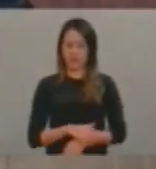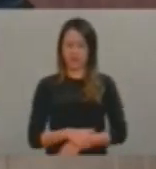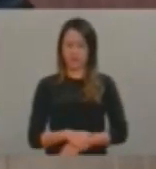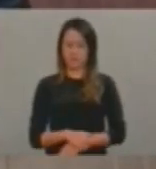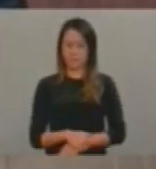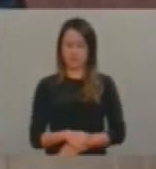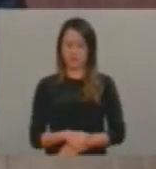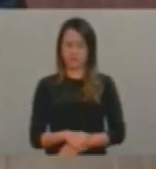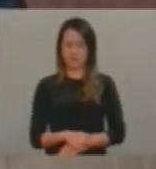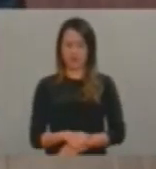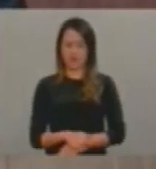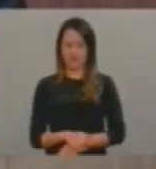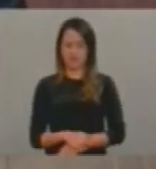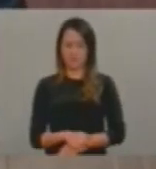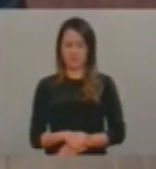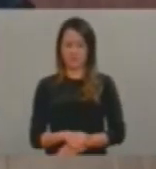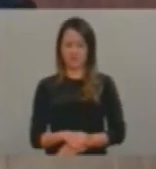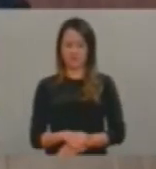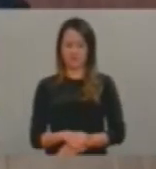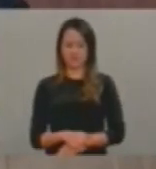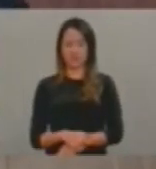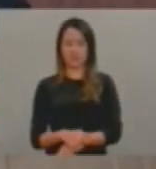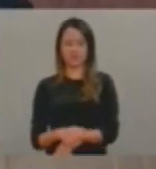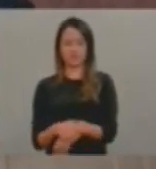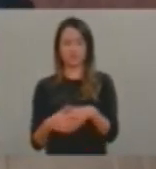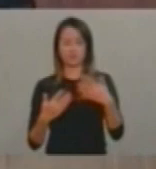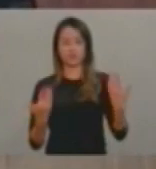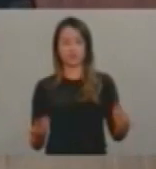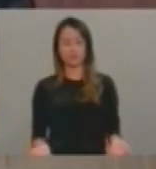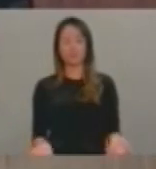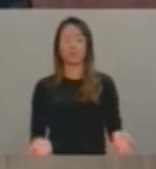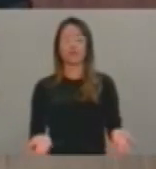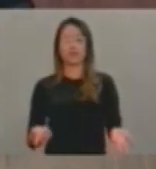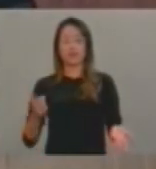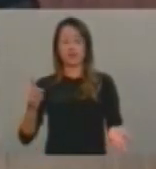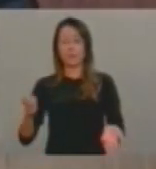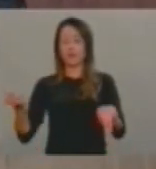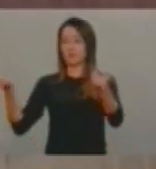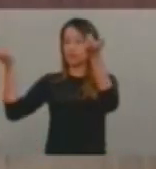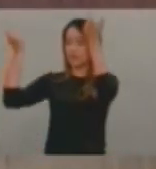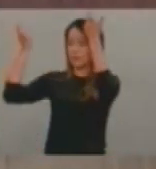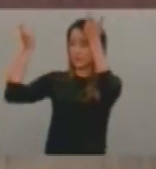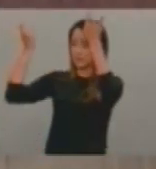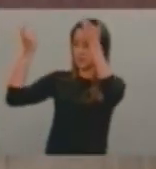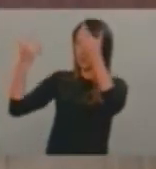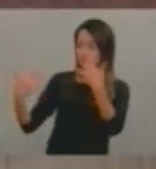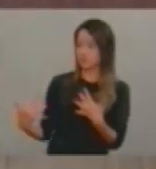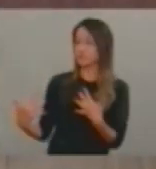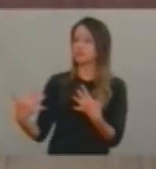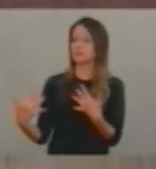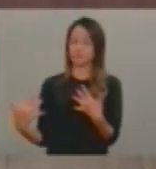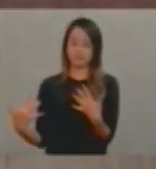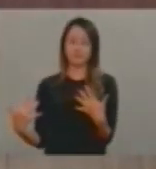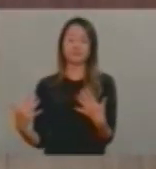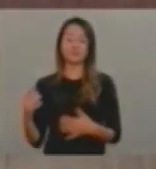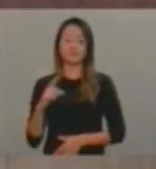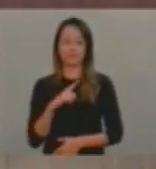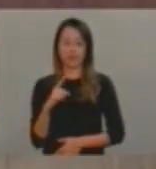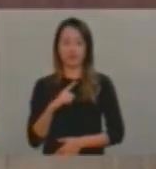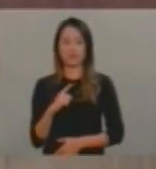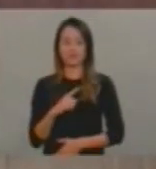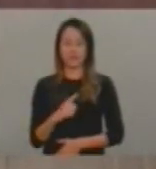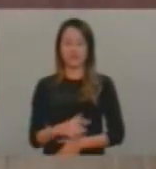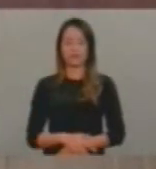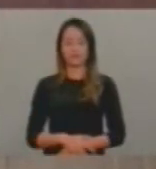Portanto, eu queria, nessa manhã, esclarecer ao povo cearense que, depois do nosso relatório, nós